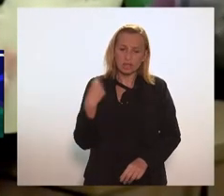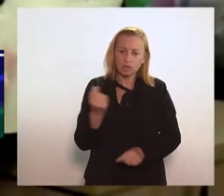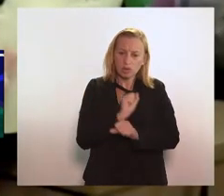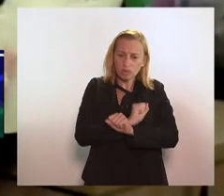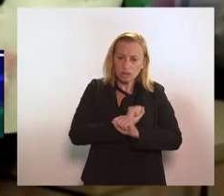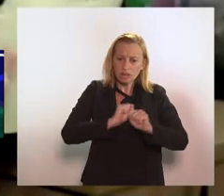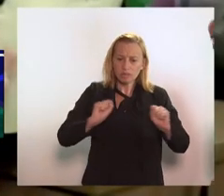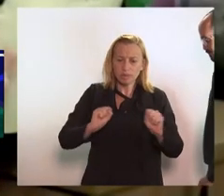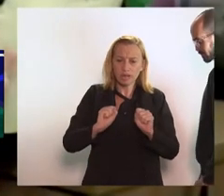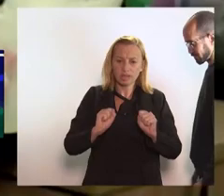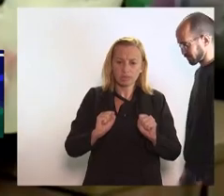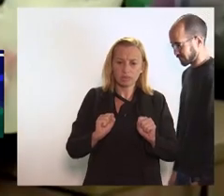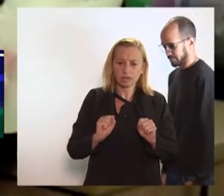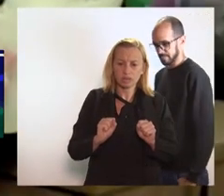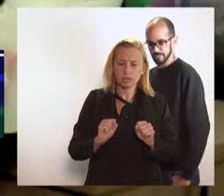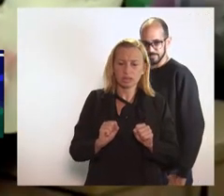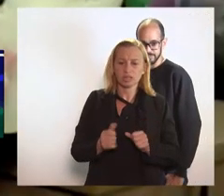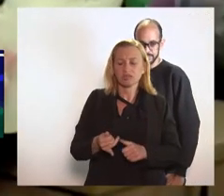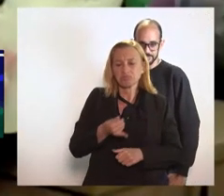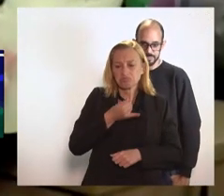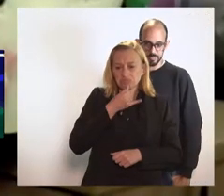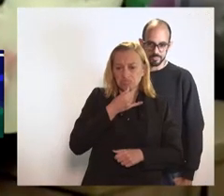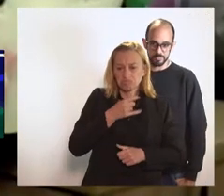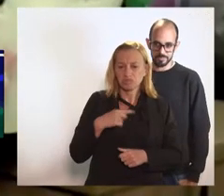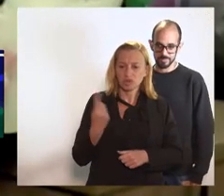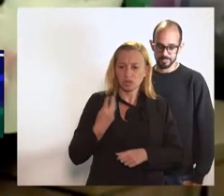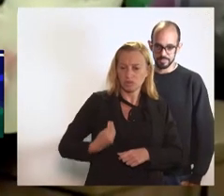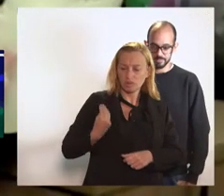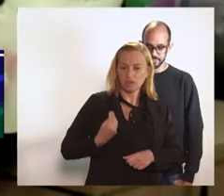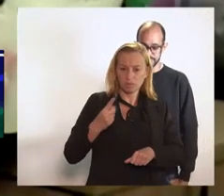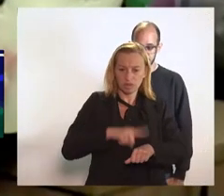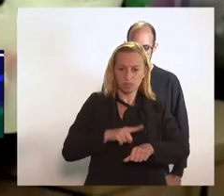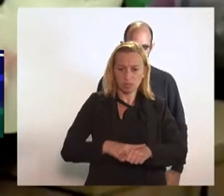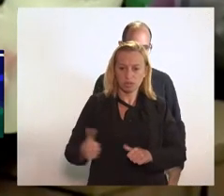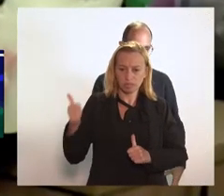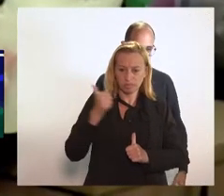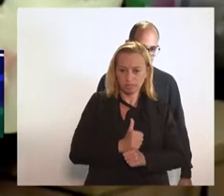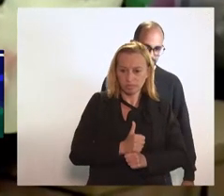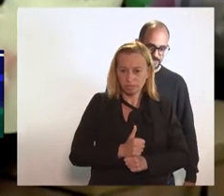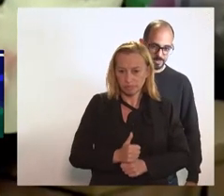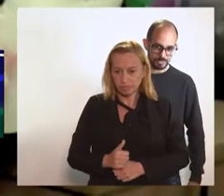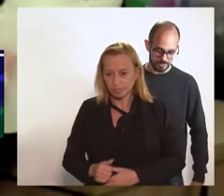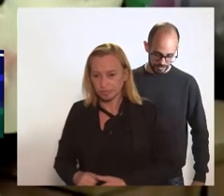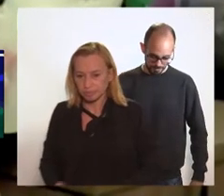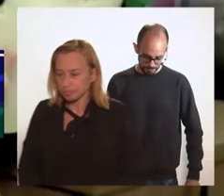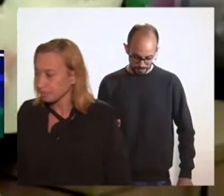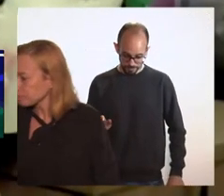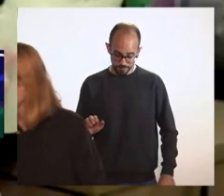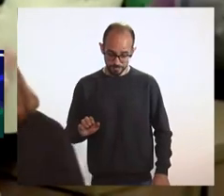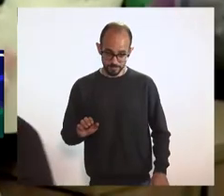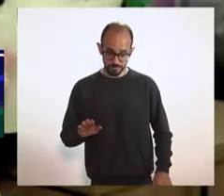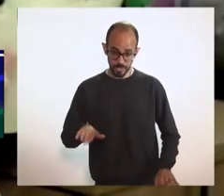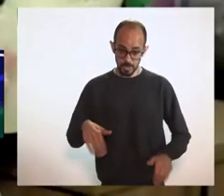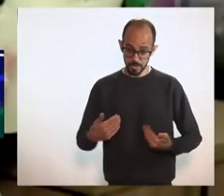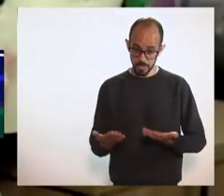desse cenário tão triste que nós vivemos nesse momento. Nobre